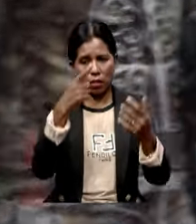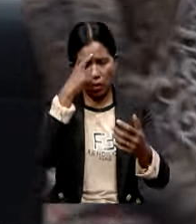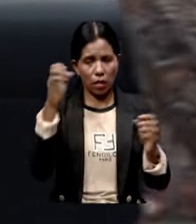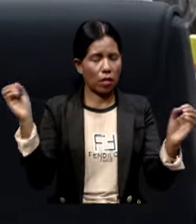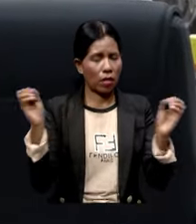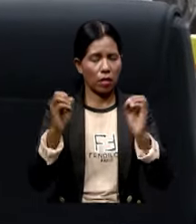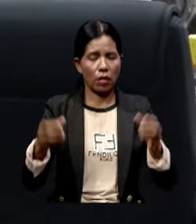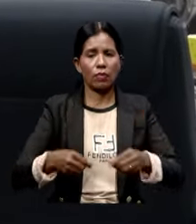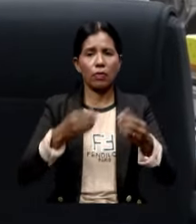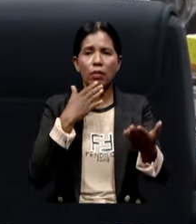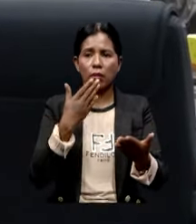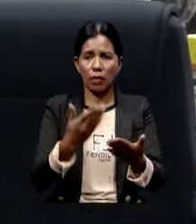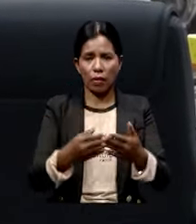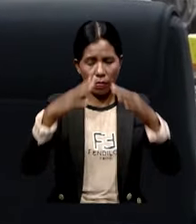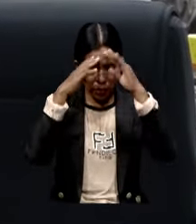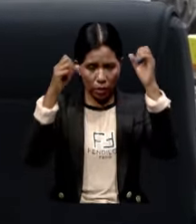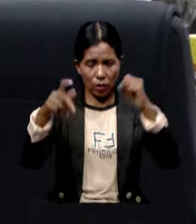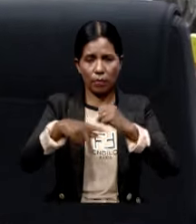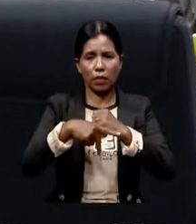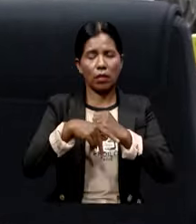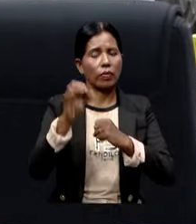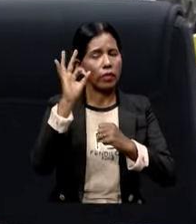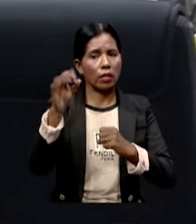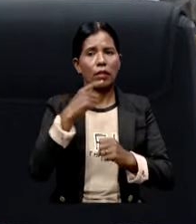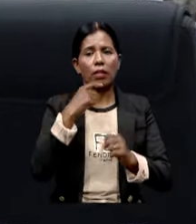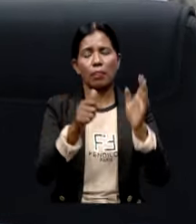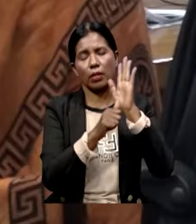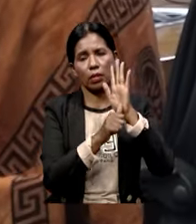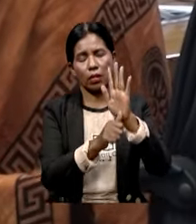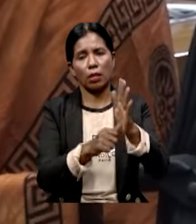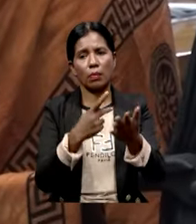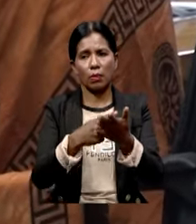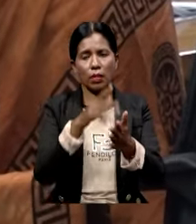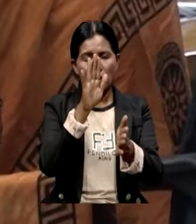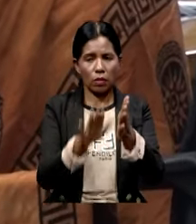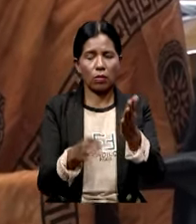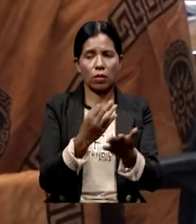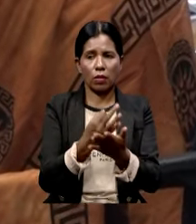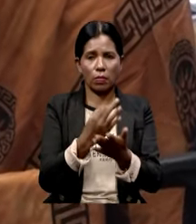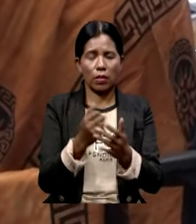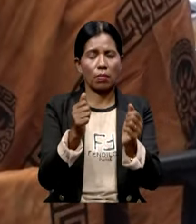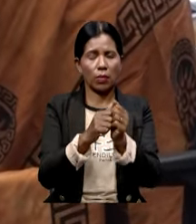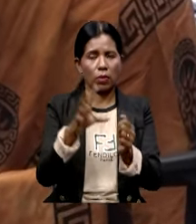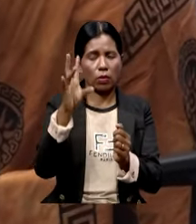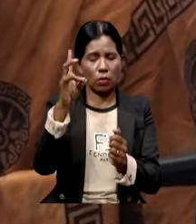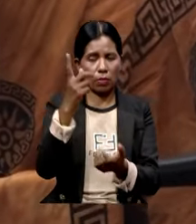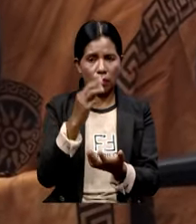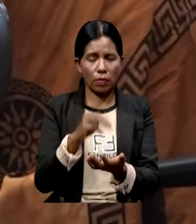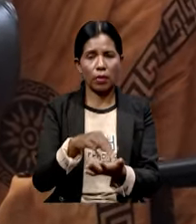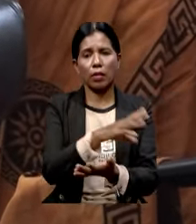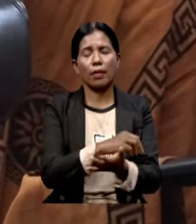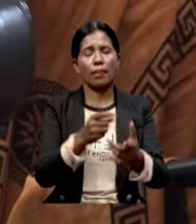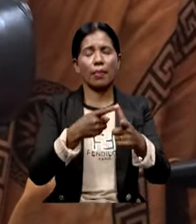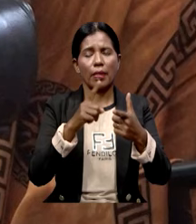lei e benefício. Presidente bancada Fretilinha, Niceto Guterres, apresenta a proposta a reduzir orçamento tocon hito recém, lhe dotação